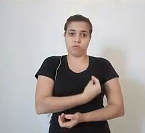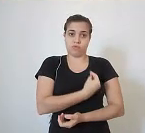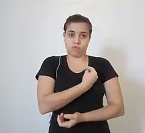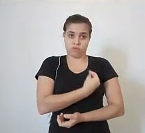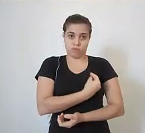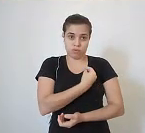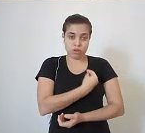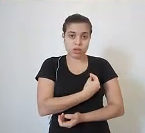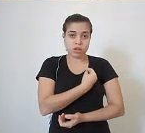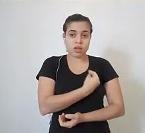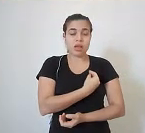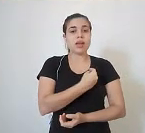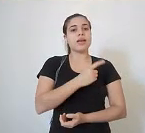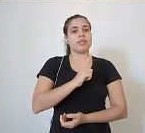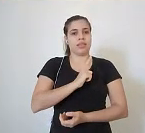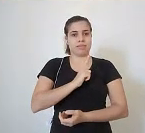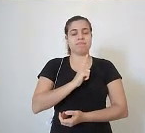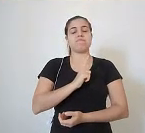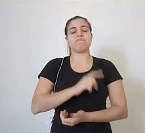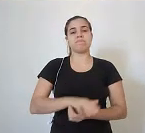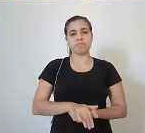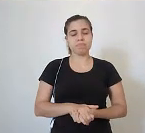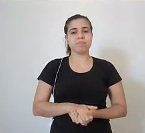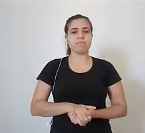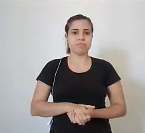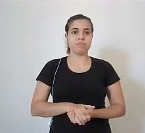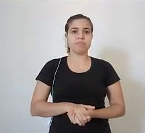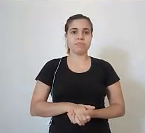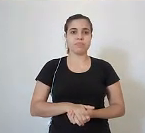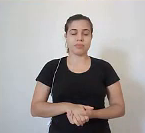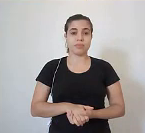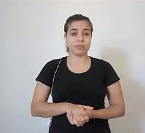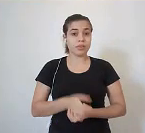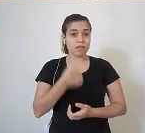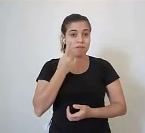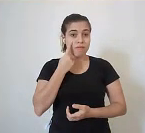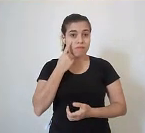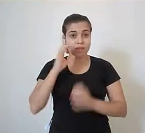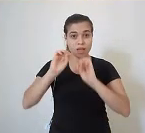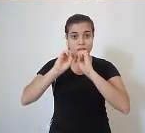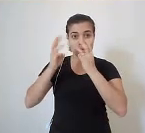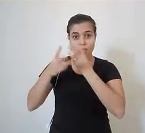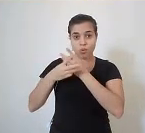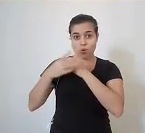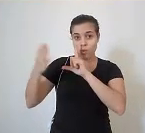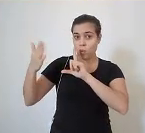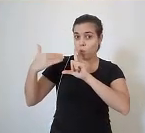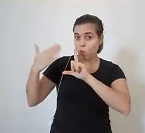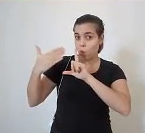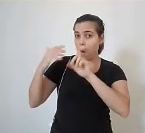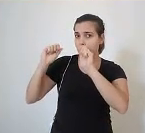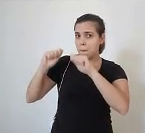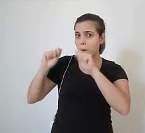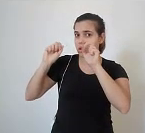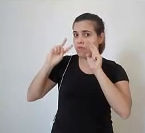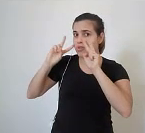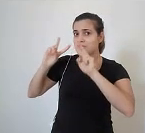biosfera é a parte do planeta Terra onde encontramos vida, certo?